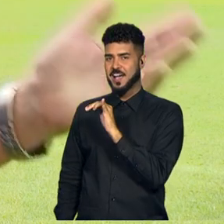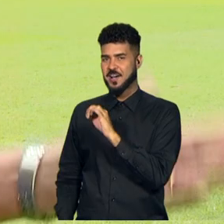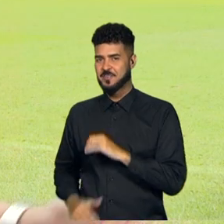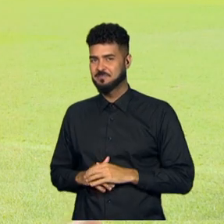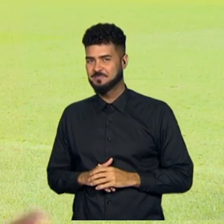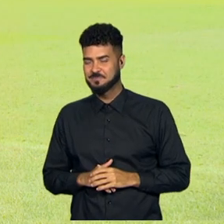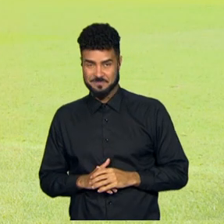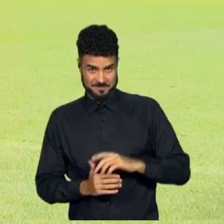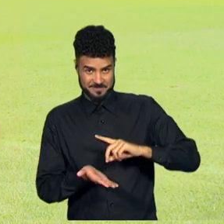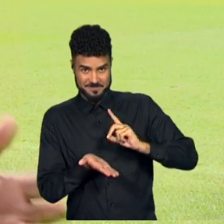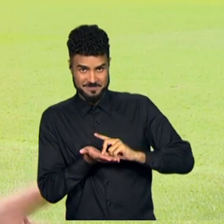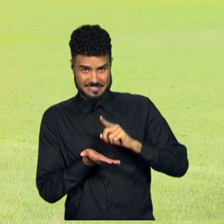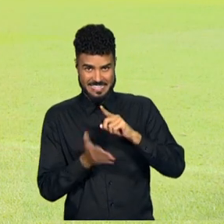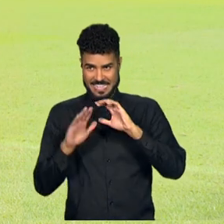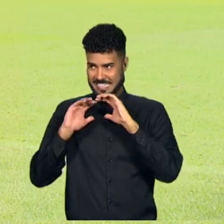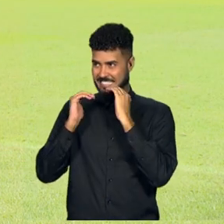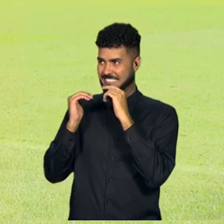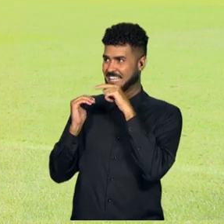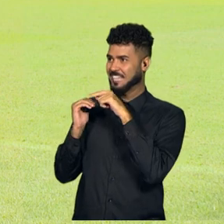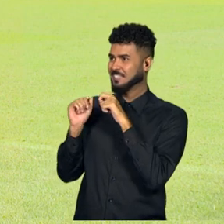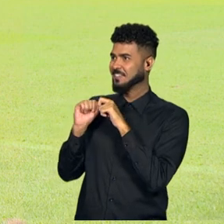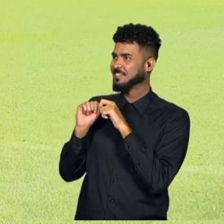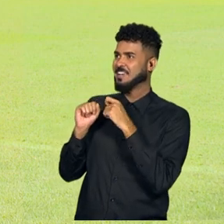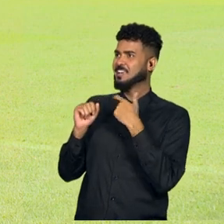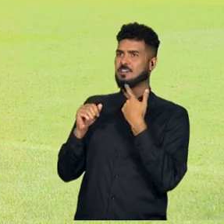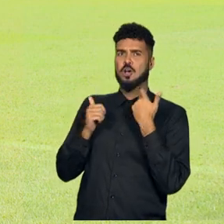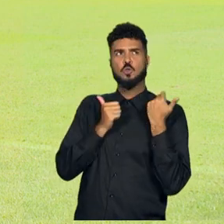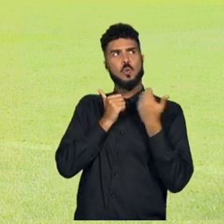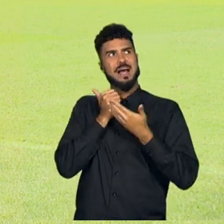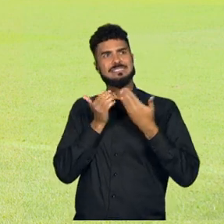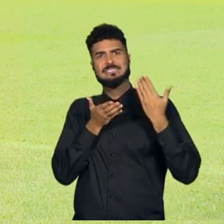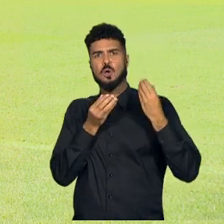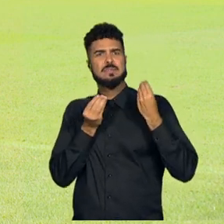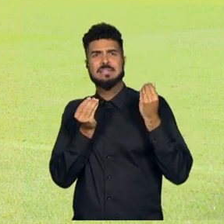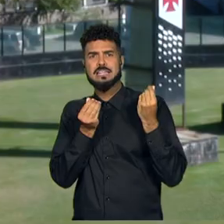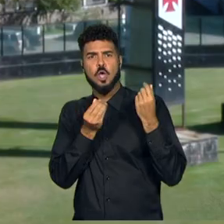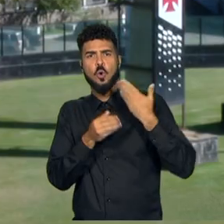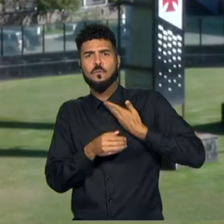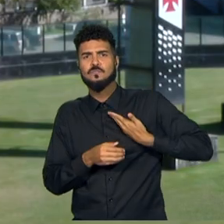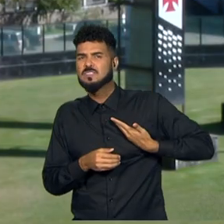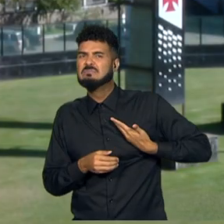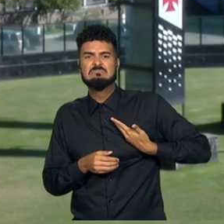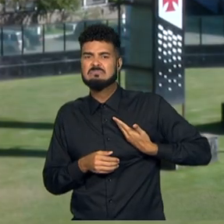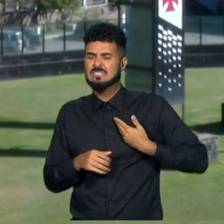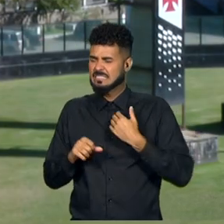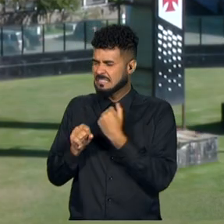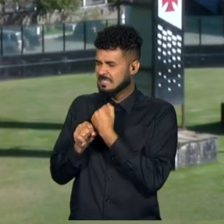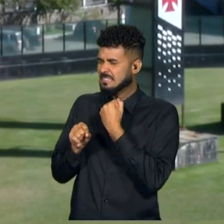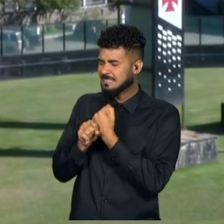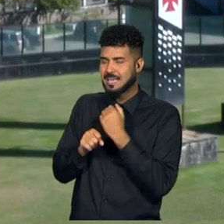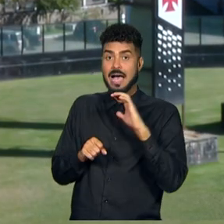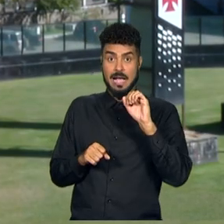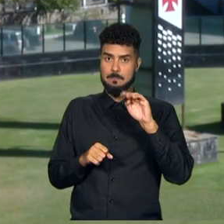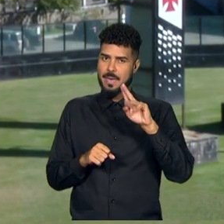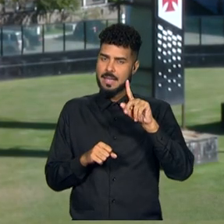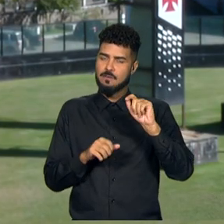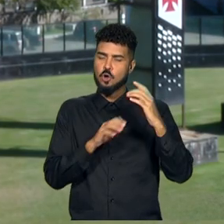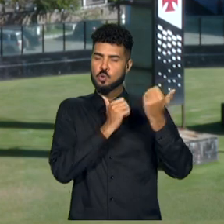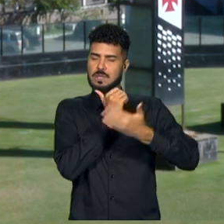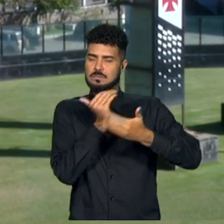Fazer o estádio sem doação nenhuma, com dinheiro do bolso deles. A capela foi feita com